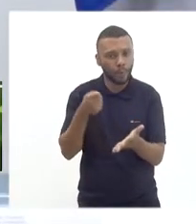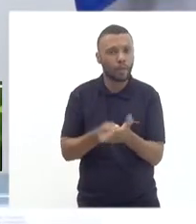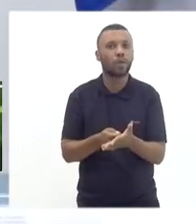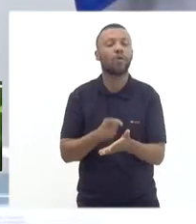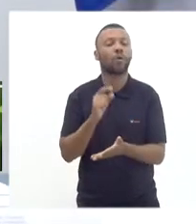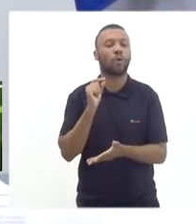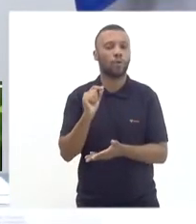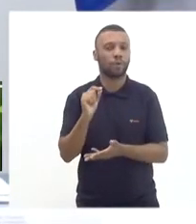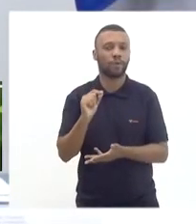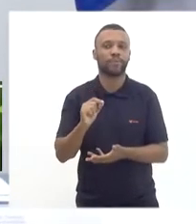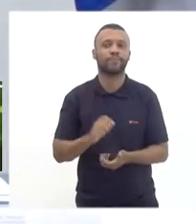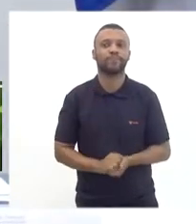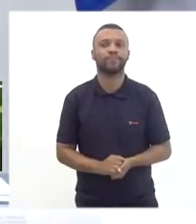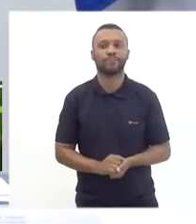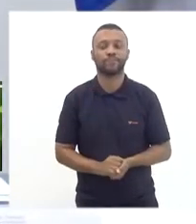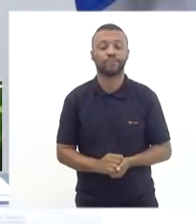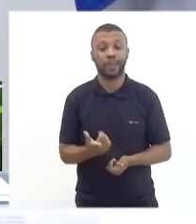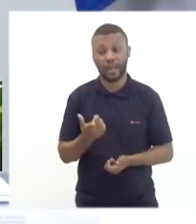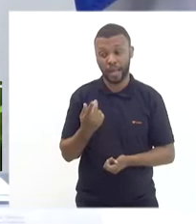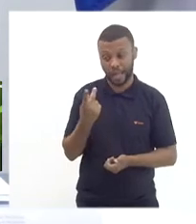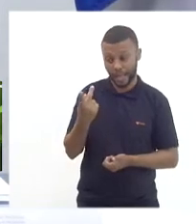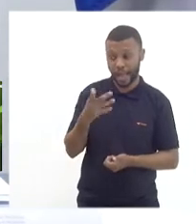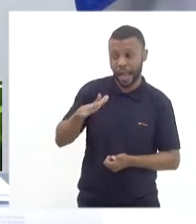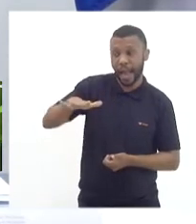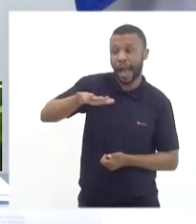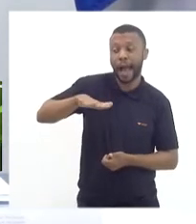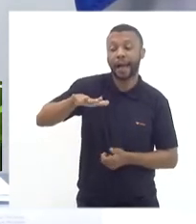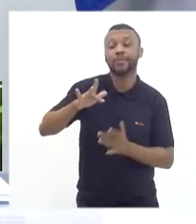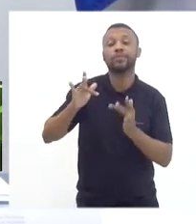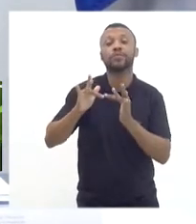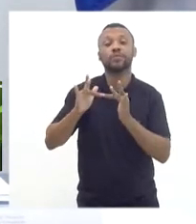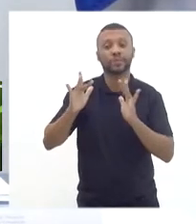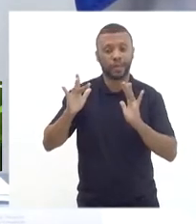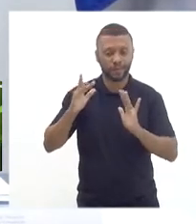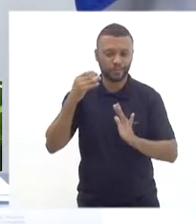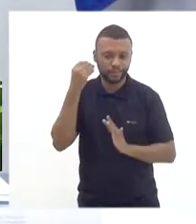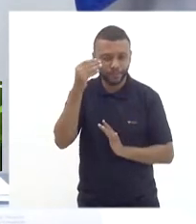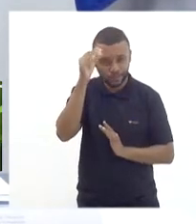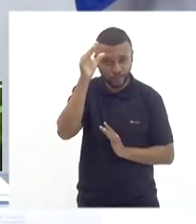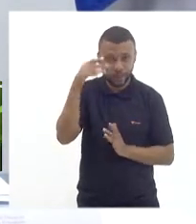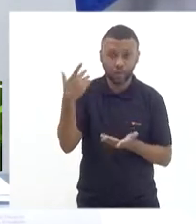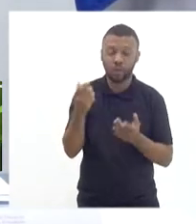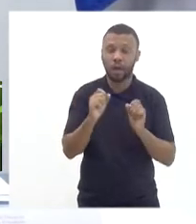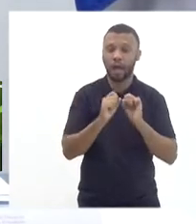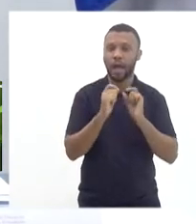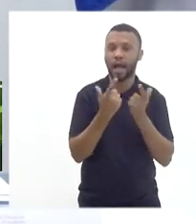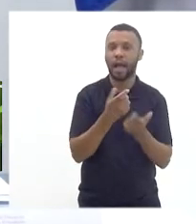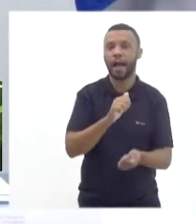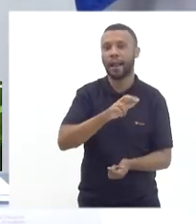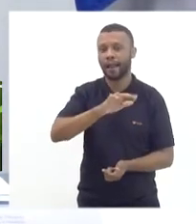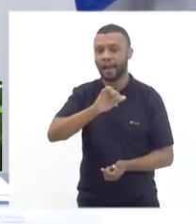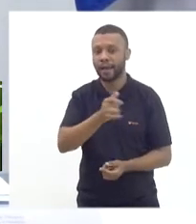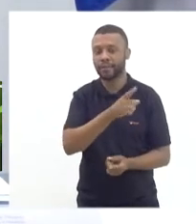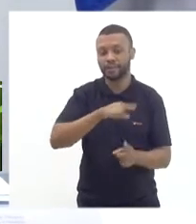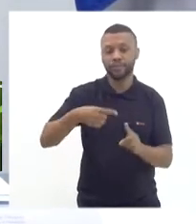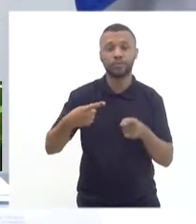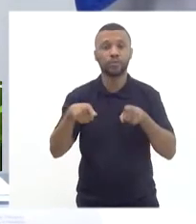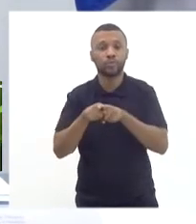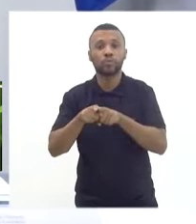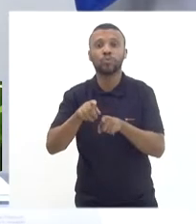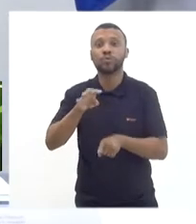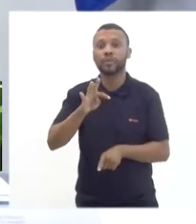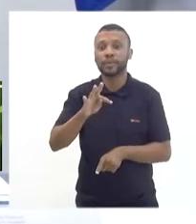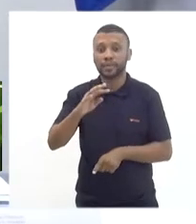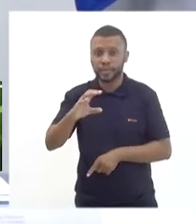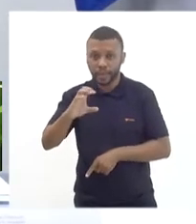um pouco a nossa área. A Assembleia Legislativa, junto com o Tribunal de Contas, eles